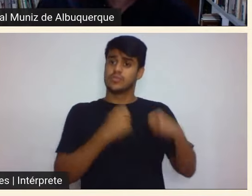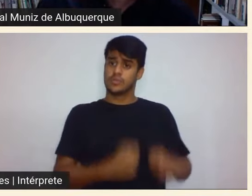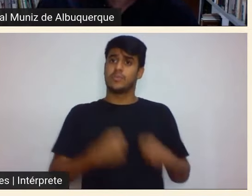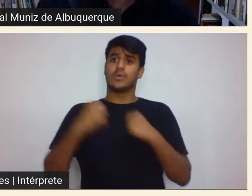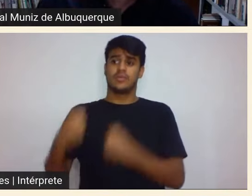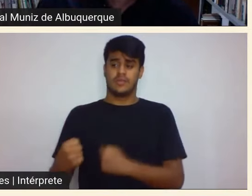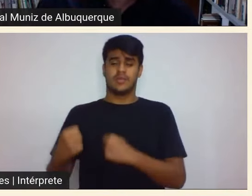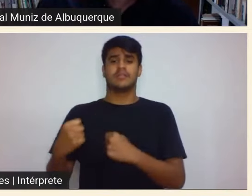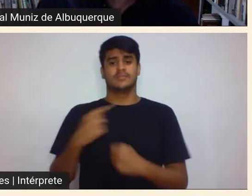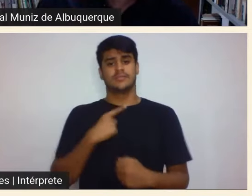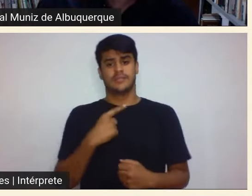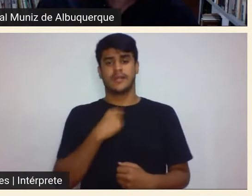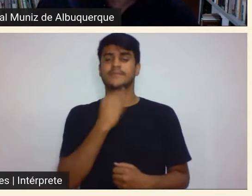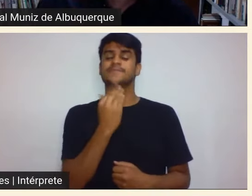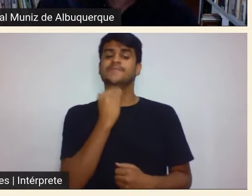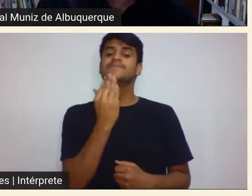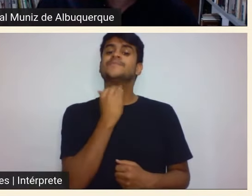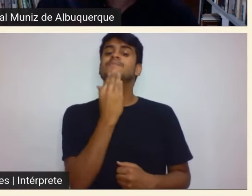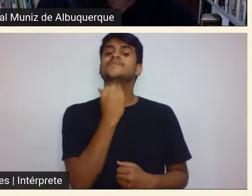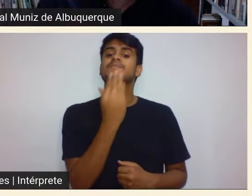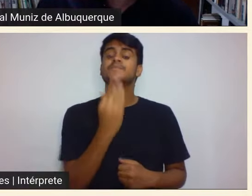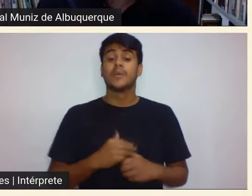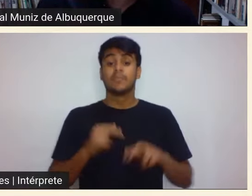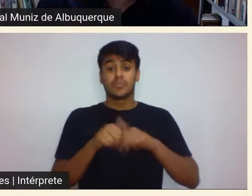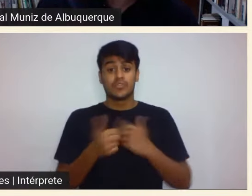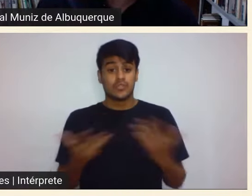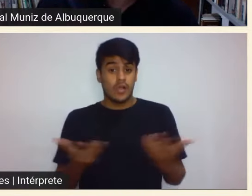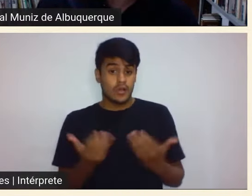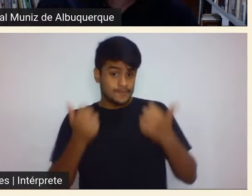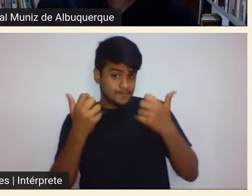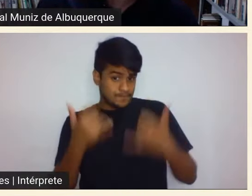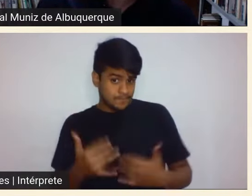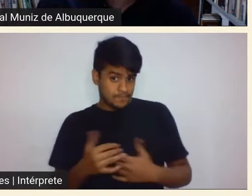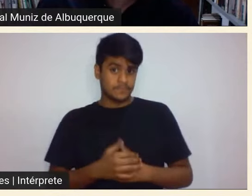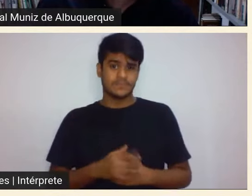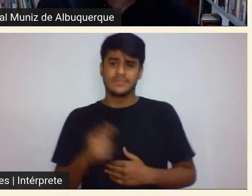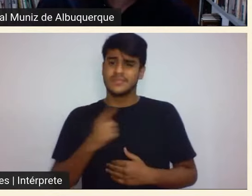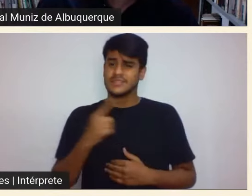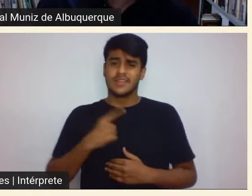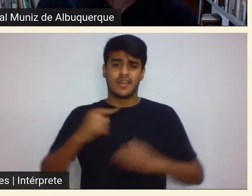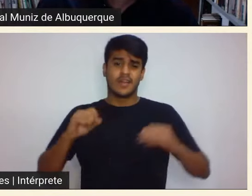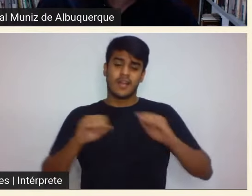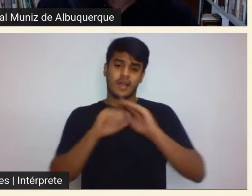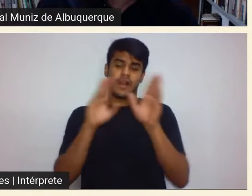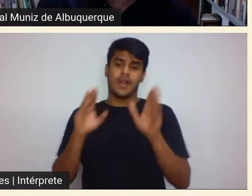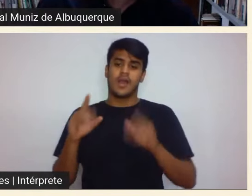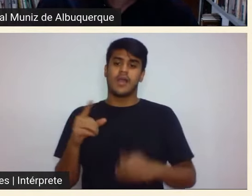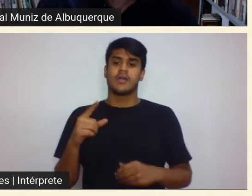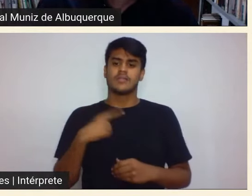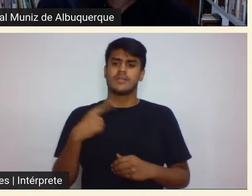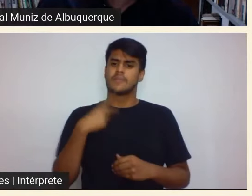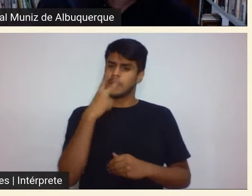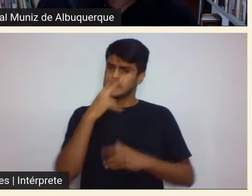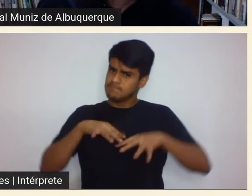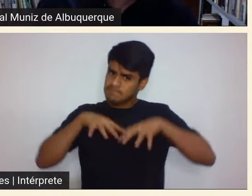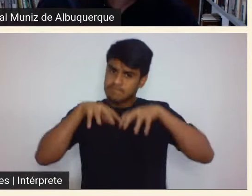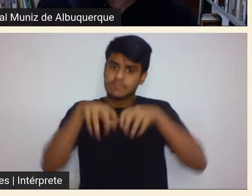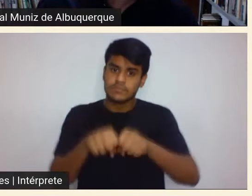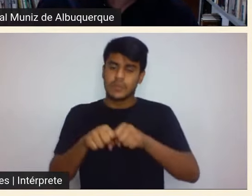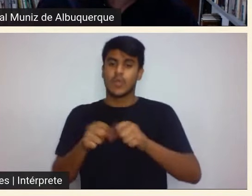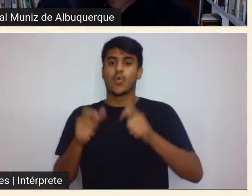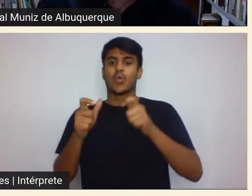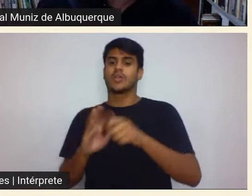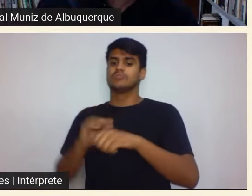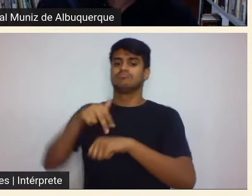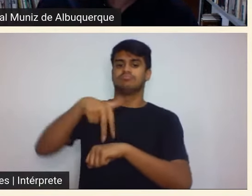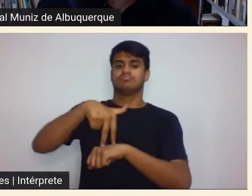interno. Então, eu queria sublinhar isso, assim, como fica muito clara a reivindicação pelo lugar de agência, e não